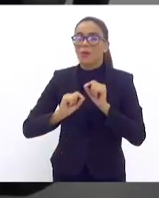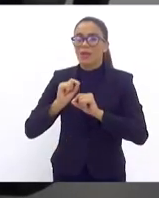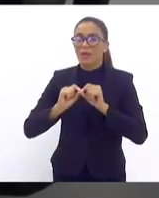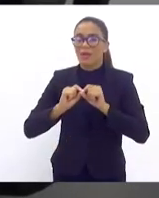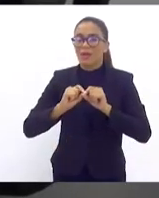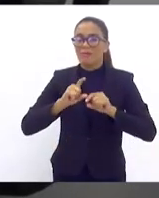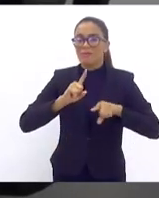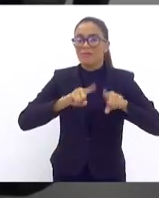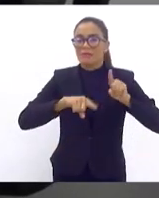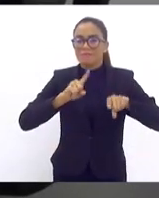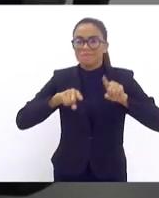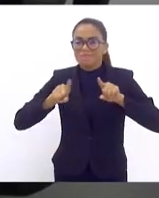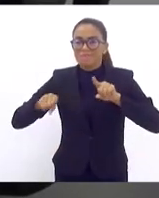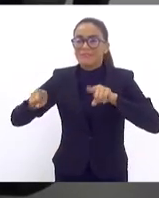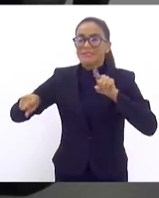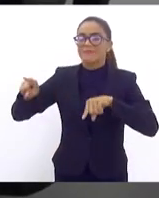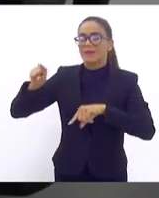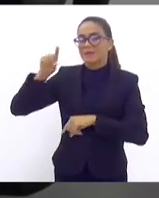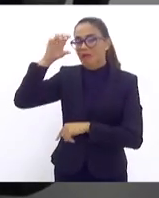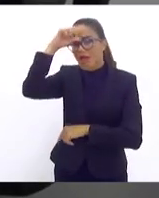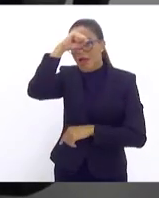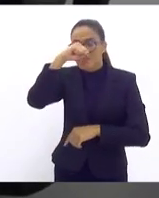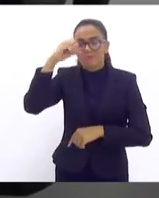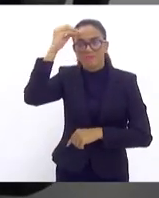diferença na aprendizagem daquilo que a gente